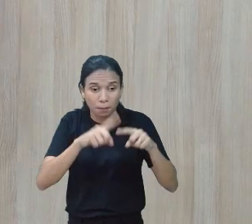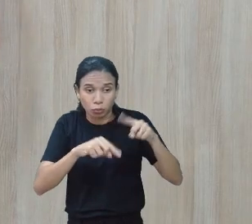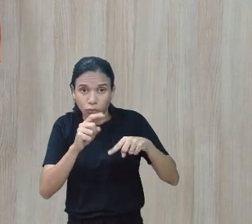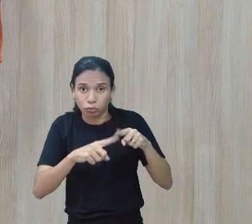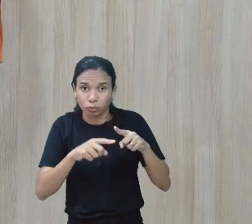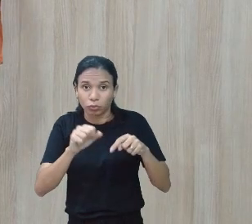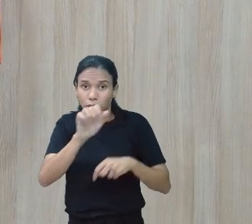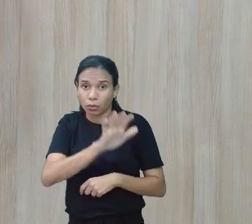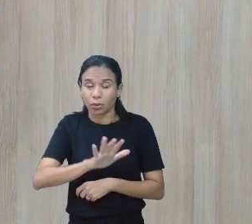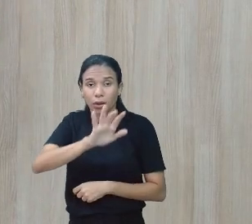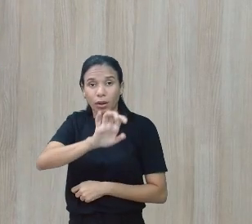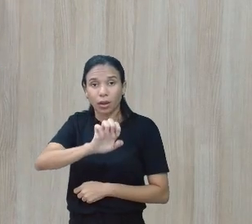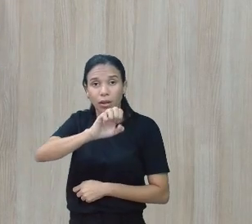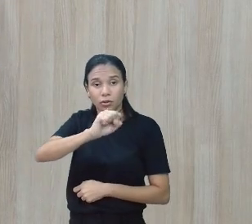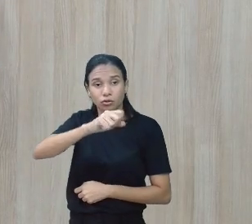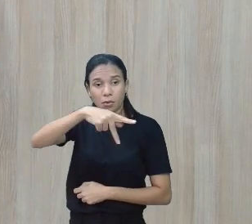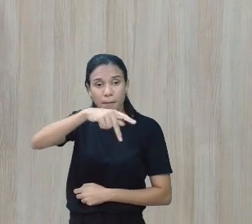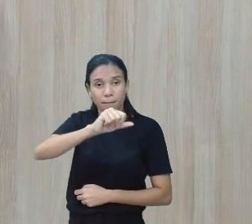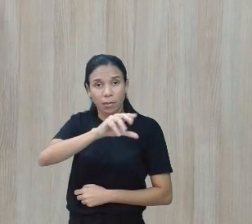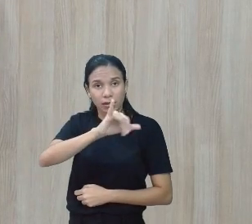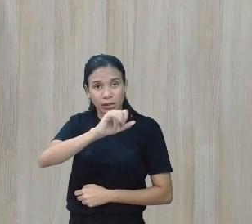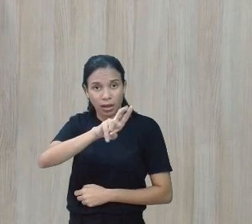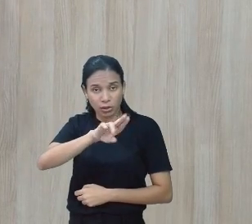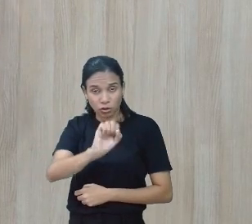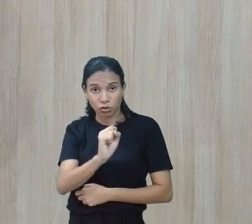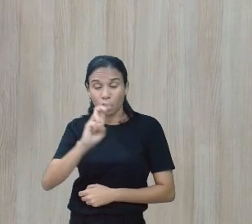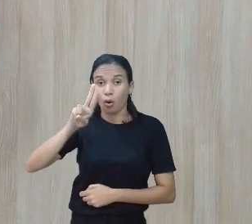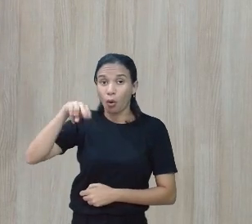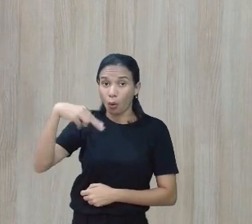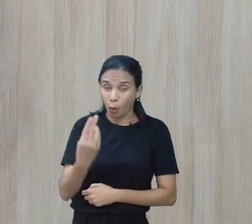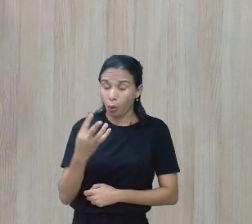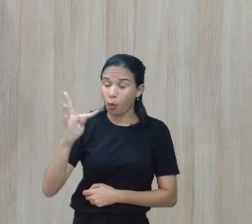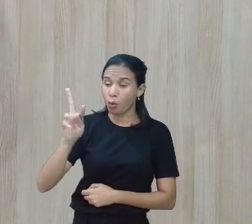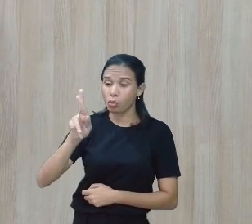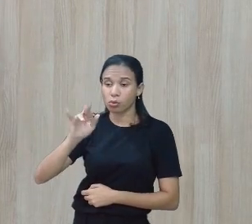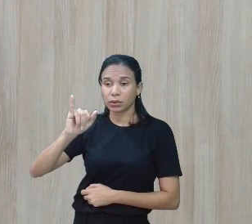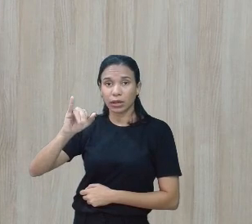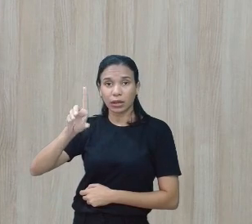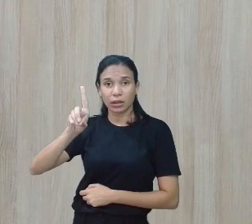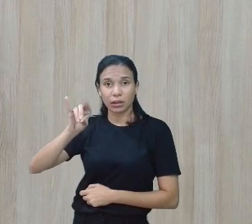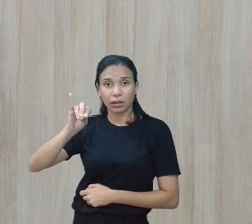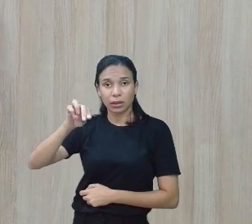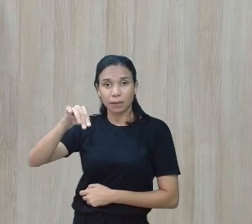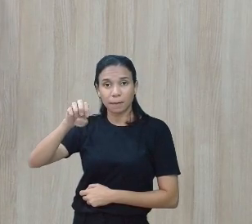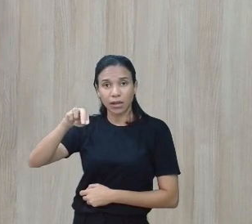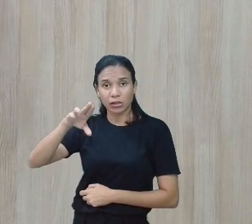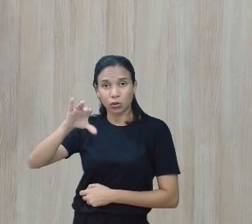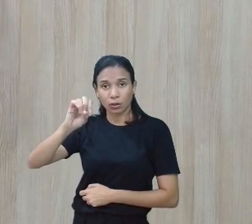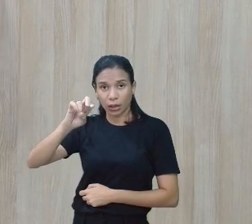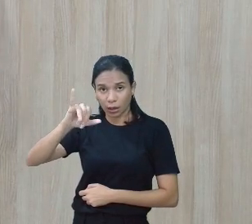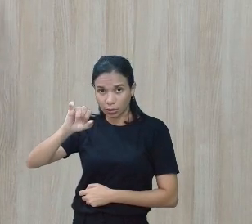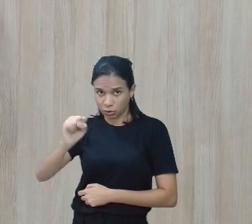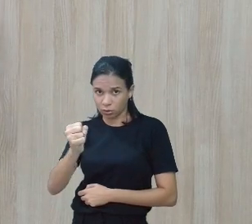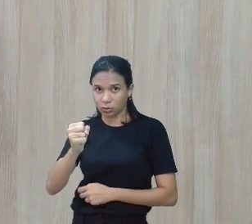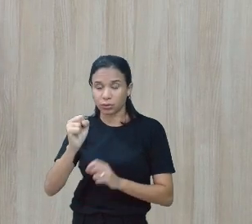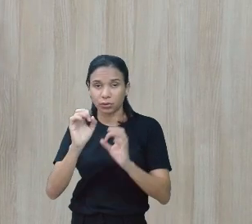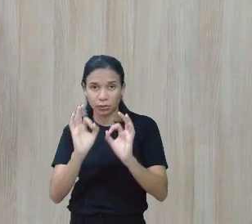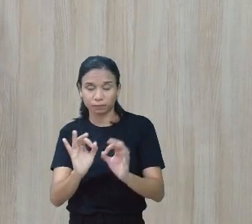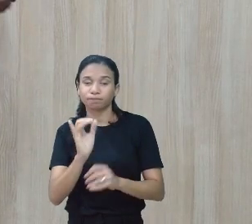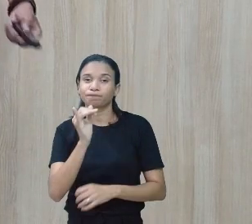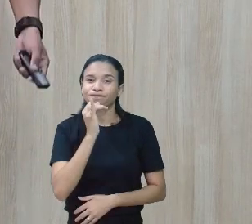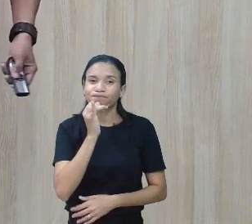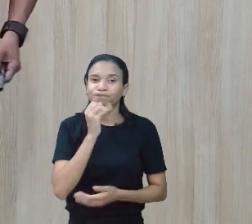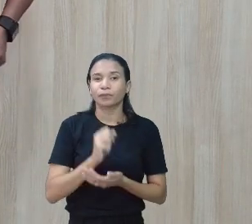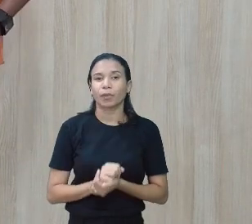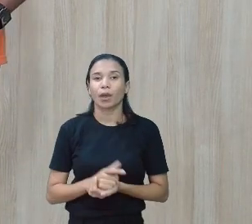ou também chamadas de figuras tridimensionais, né? A gente não trabalha, a gente não calcula volume de figuras planas, como, por